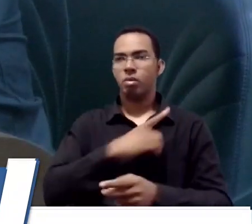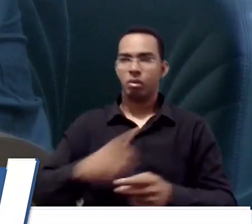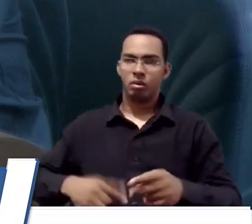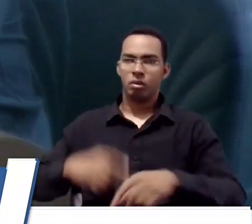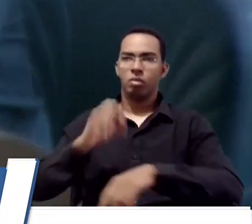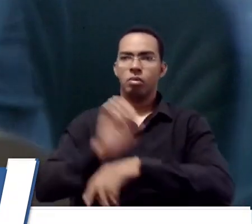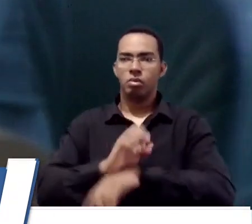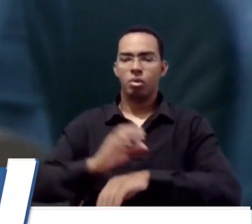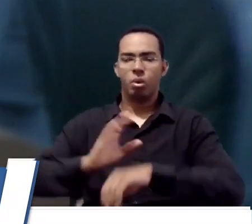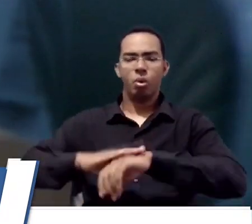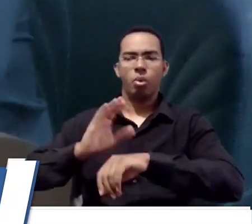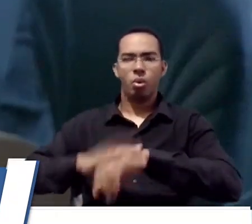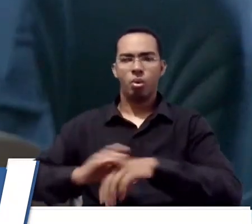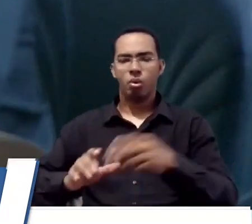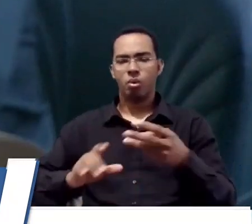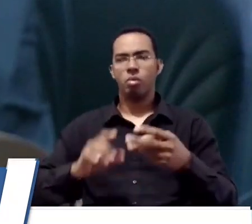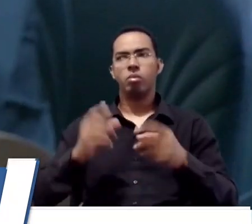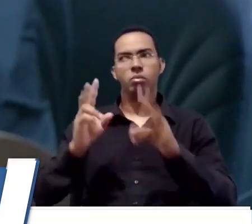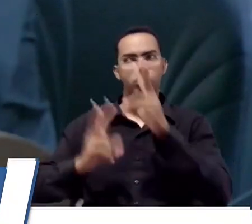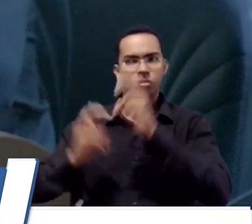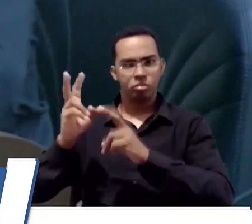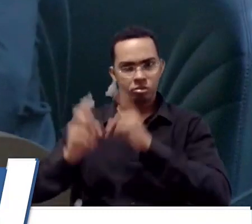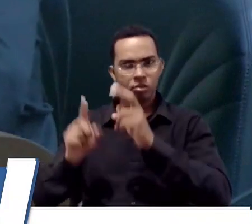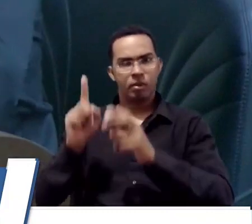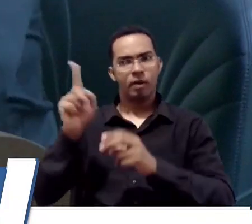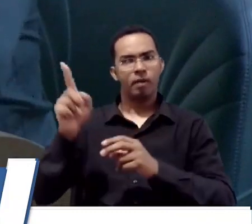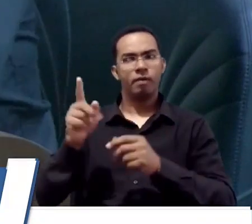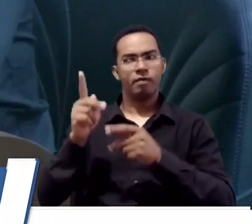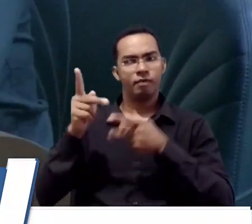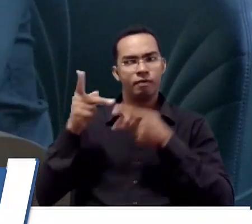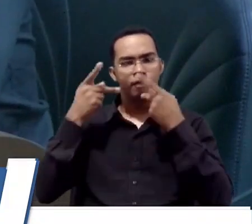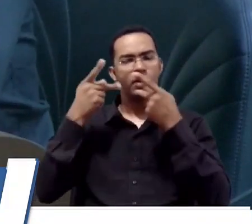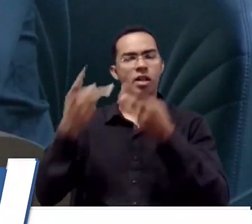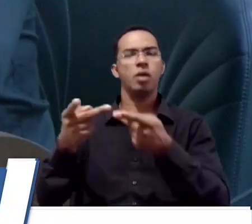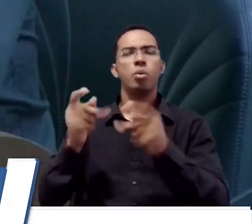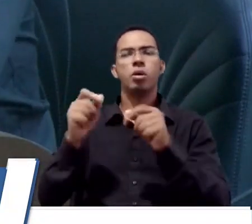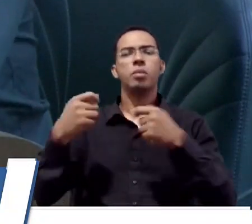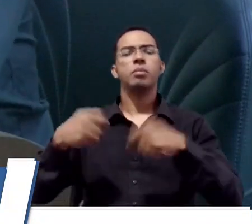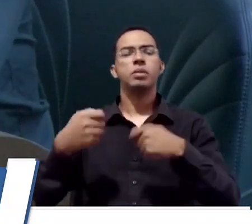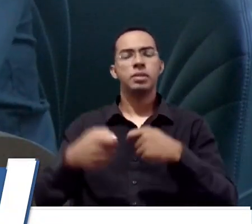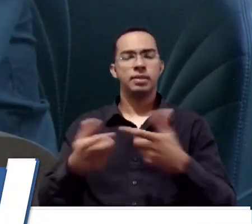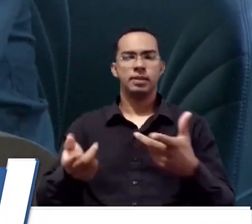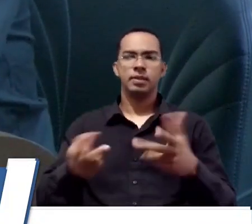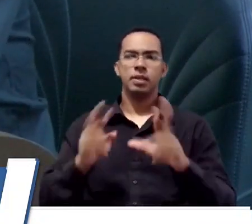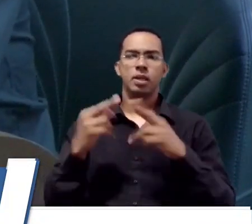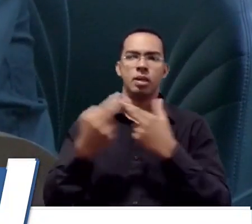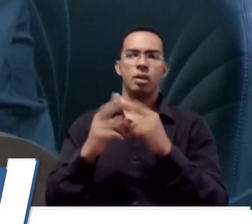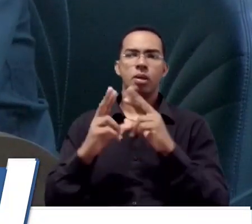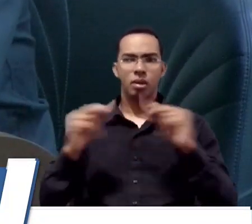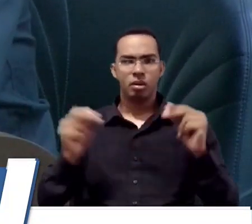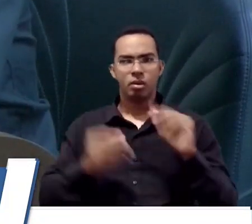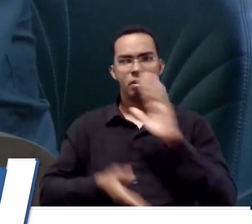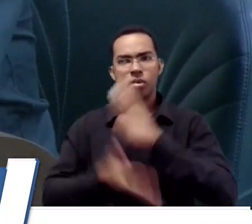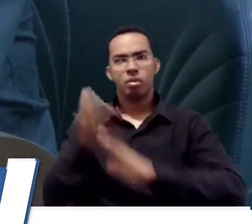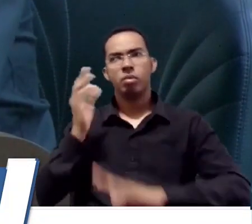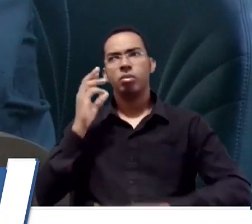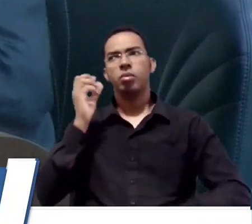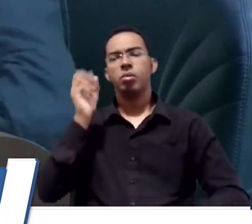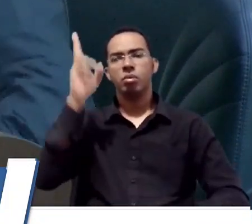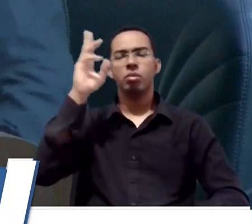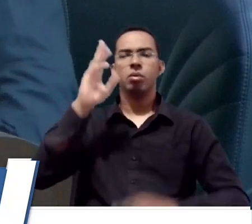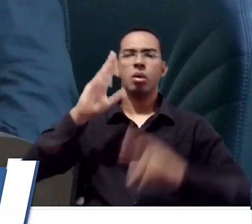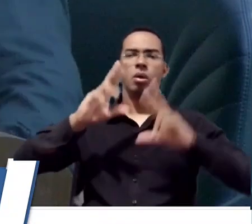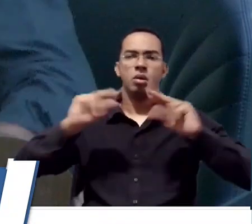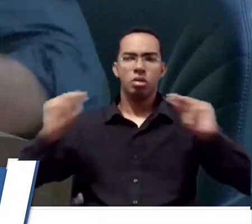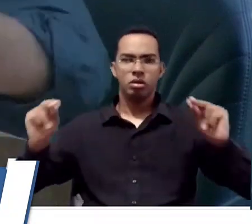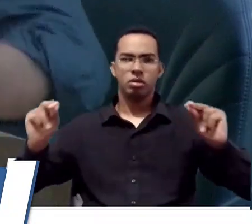todo momento. Vamos brigar, vamos falar. O que é necessário? Reunião em Brasília, vereador sai daqui, vai para